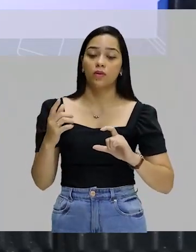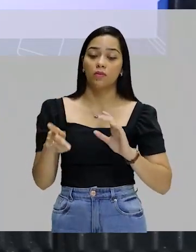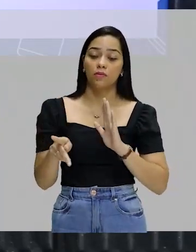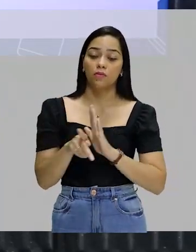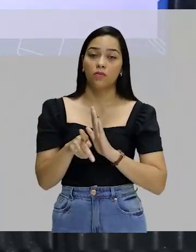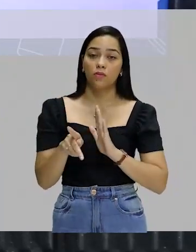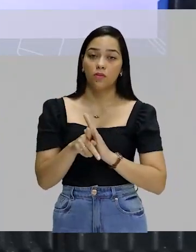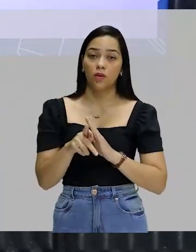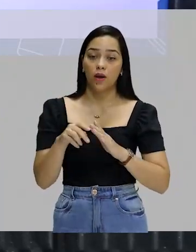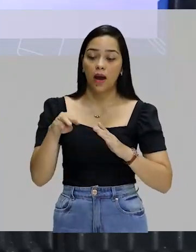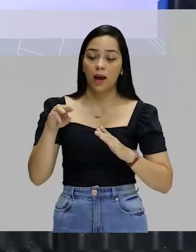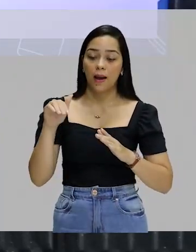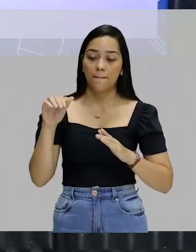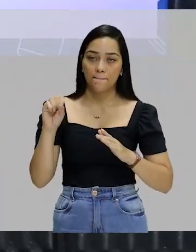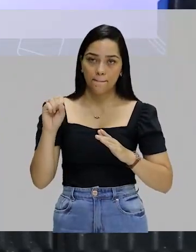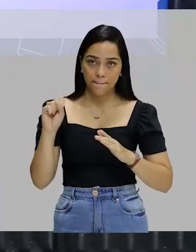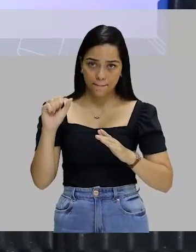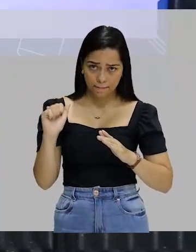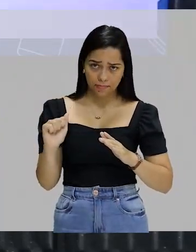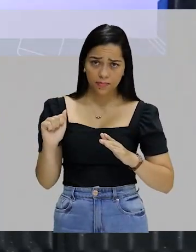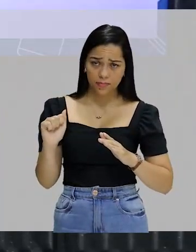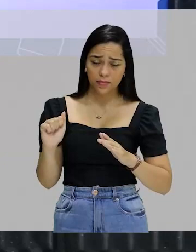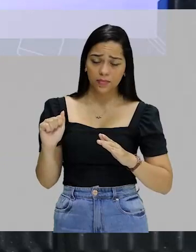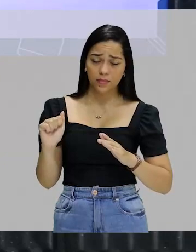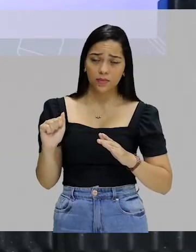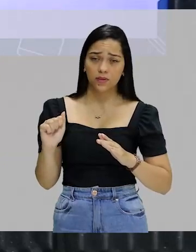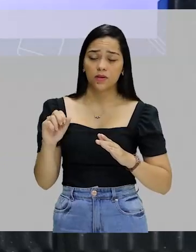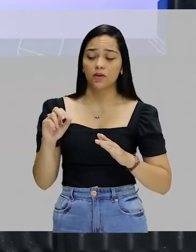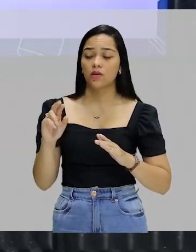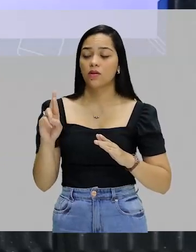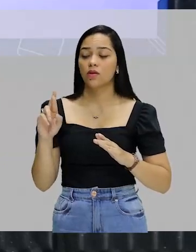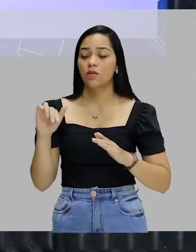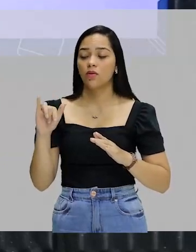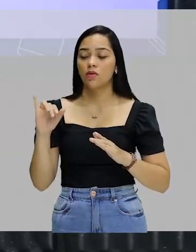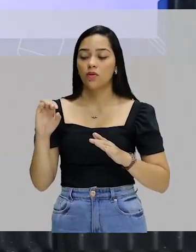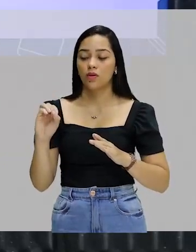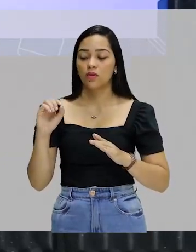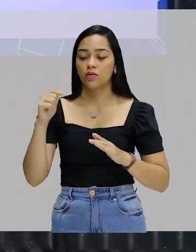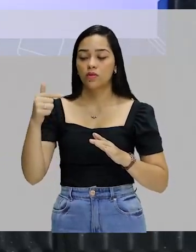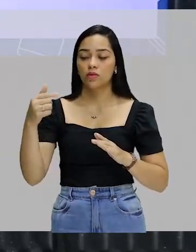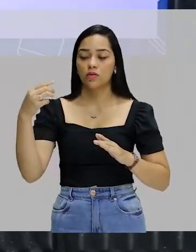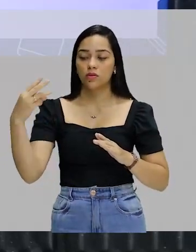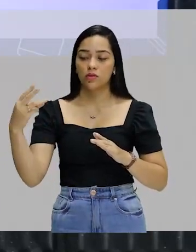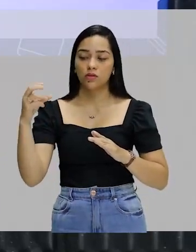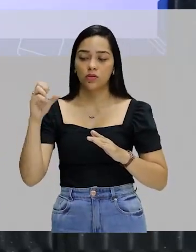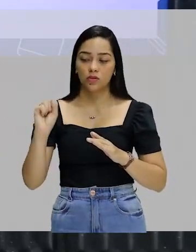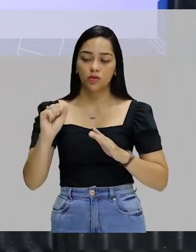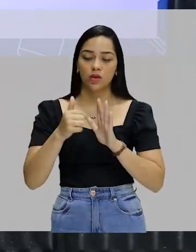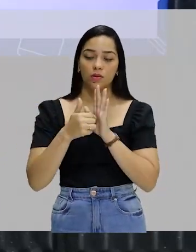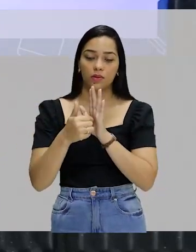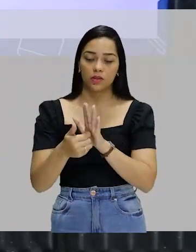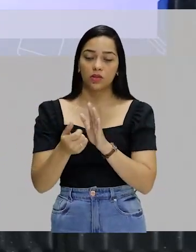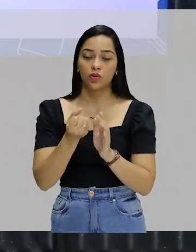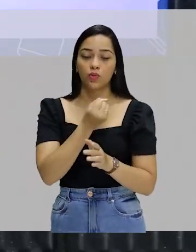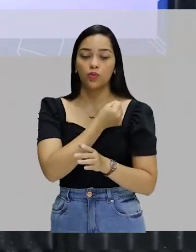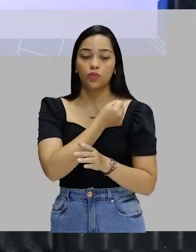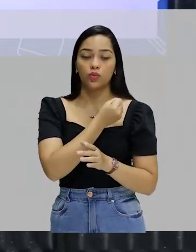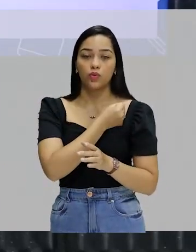átomo, é a massa atômica, ok? Então, urânio 238, né, o urânio ele apresenta número